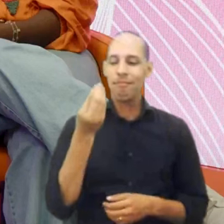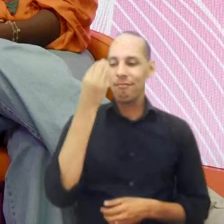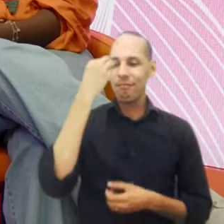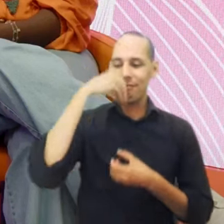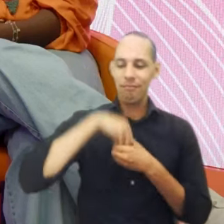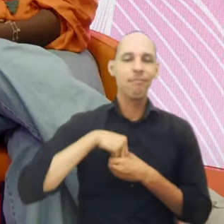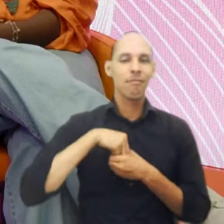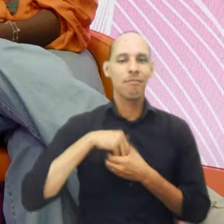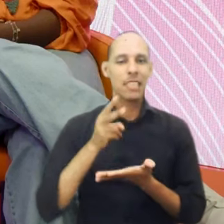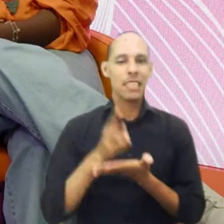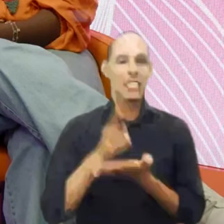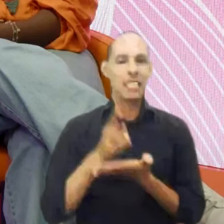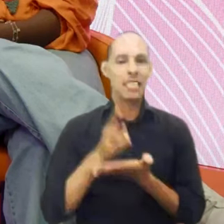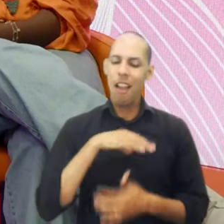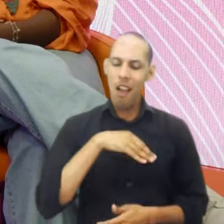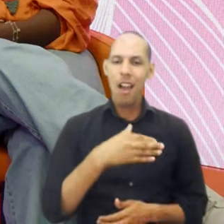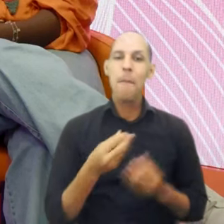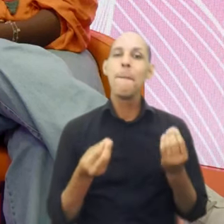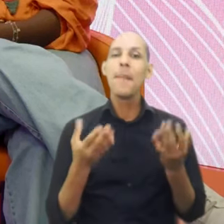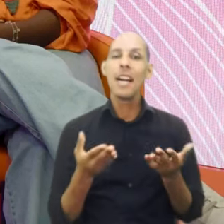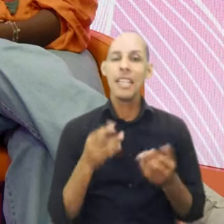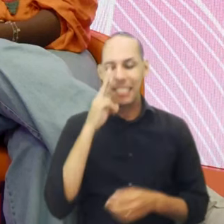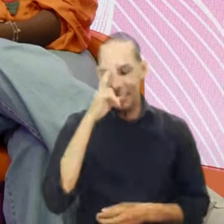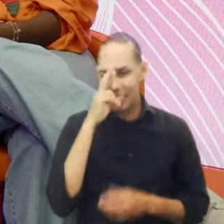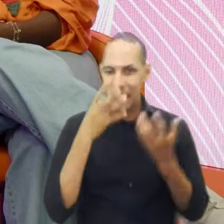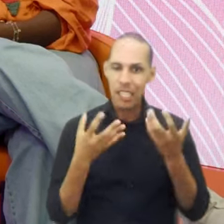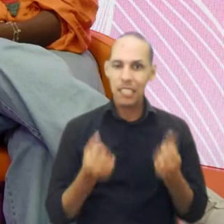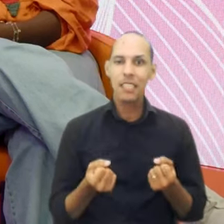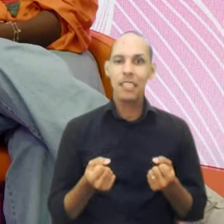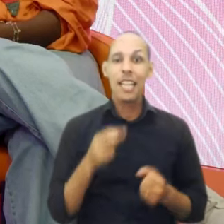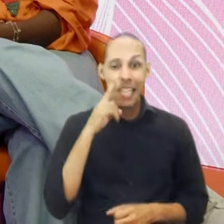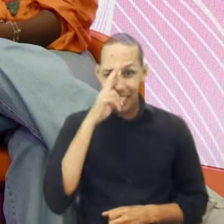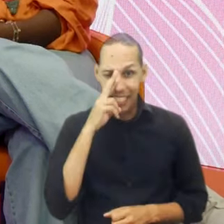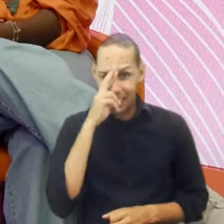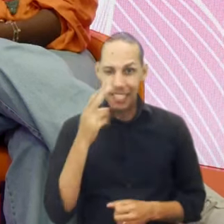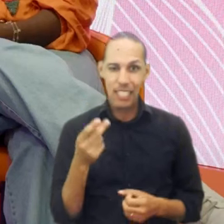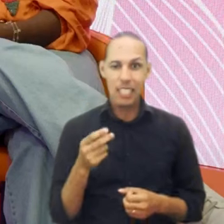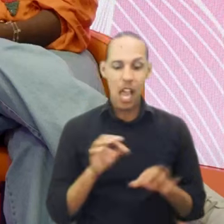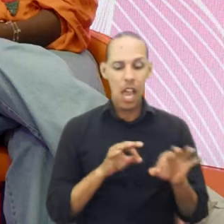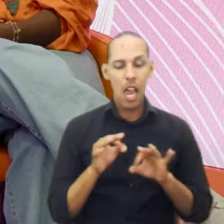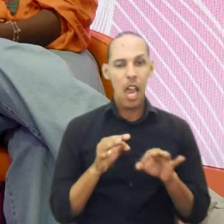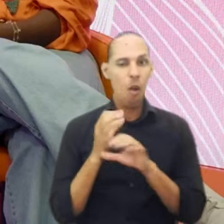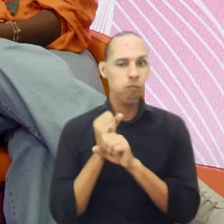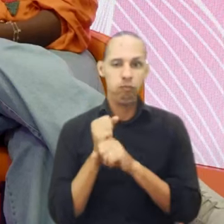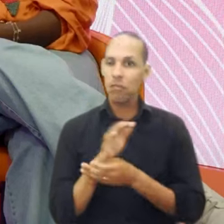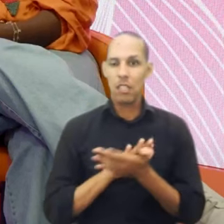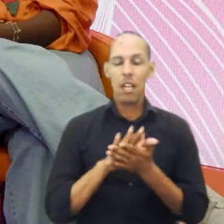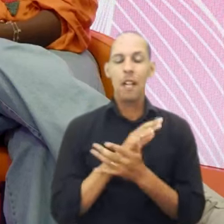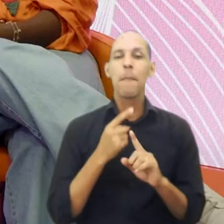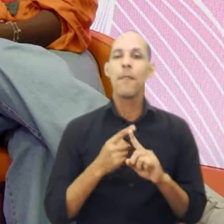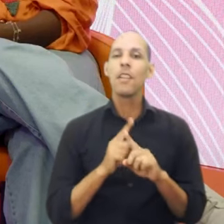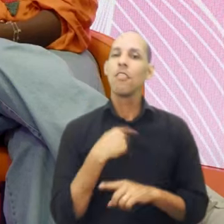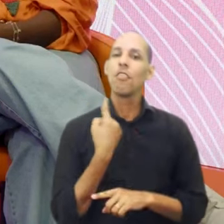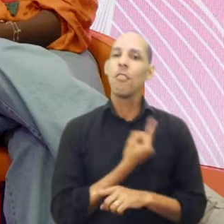Tá dentro, é uma coisa que sempre foi. E é coragem mesmo para correr risco, muitas vezes riscos que não foram calculados. Porque quando a gente está começando um